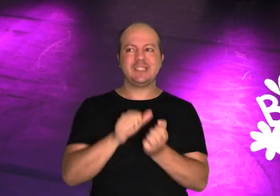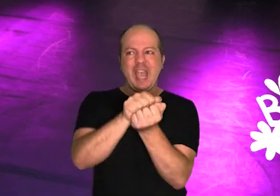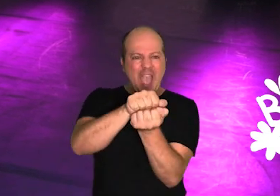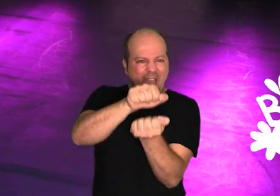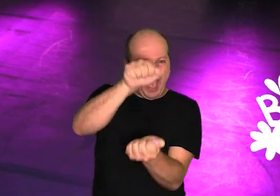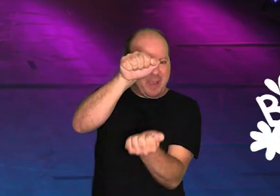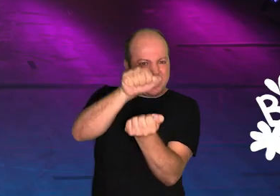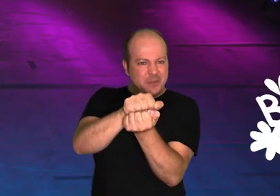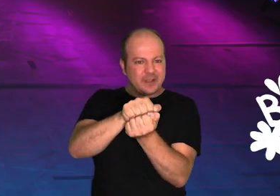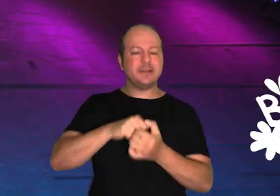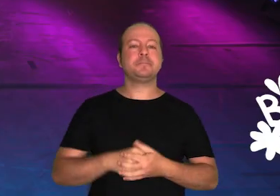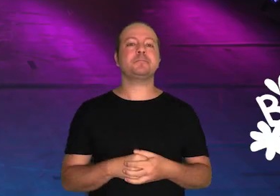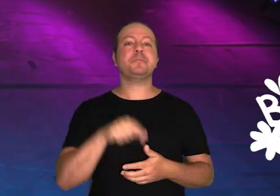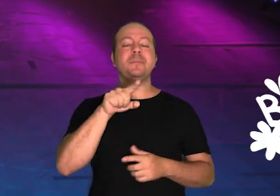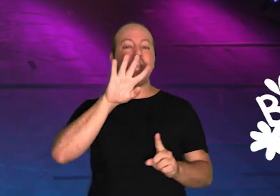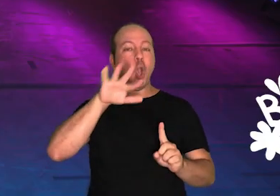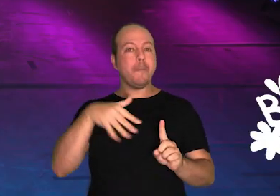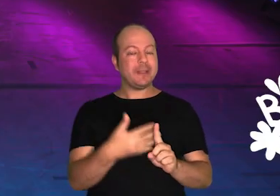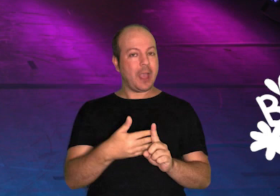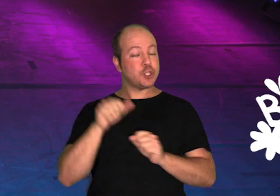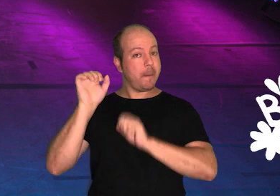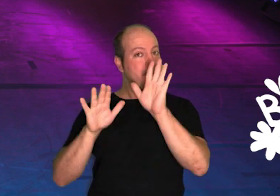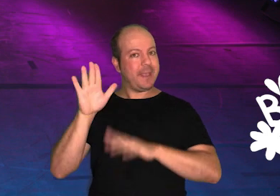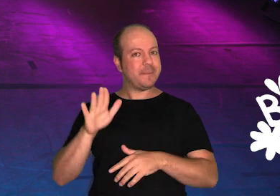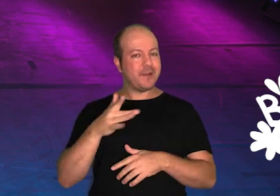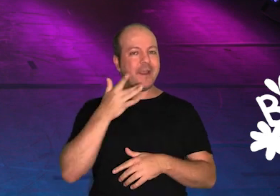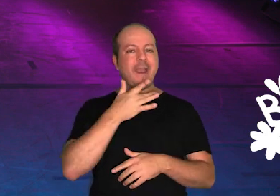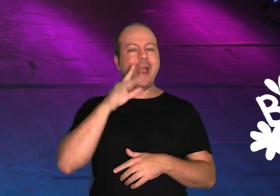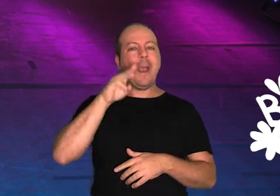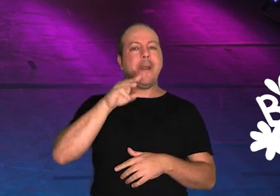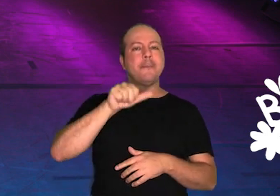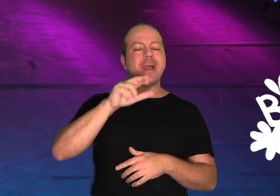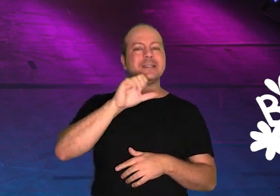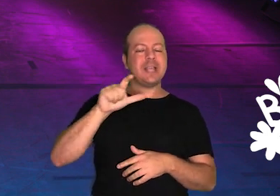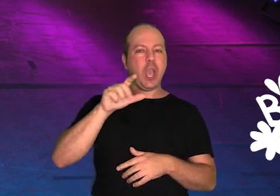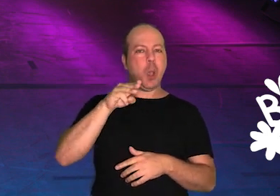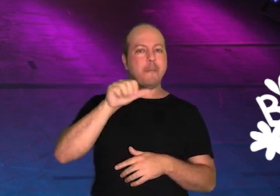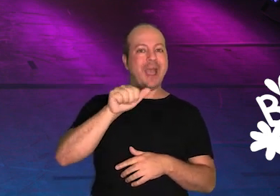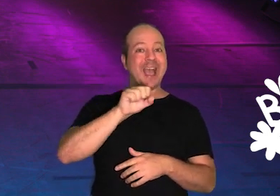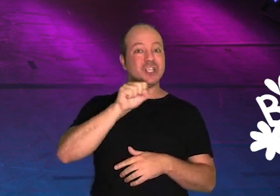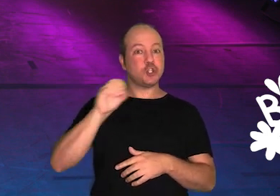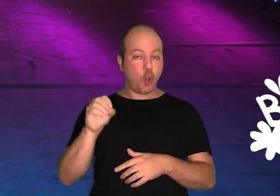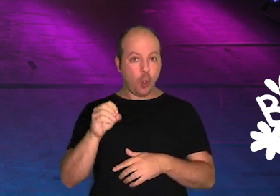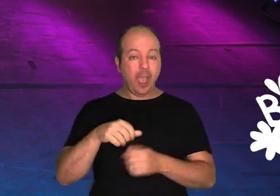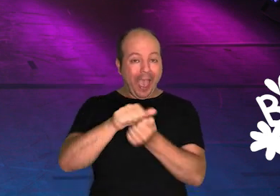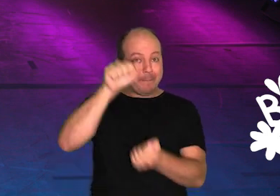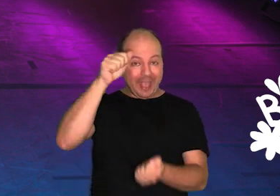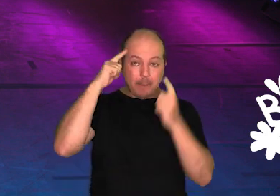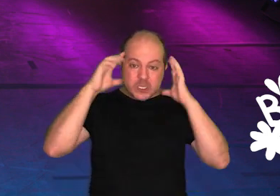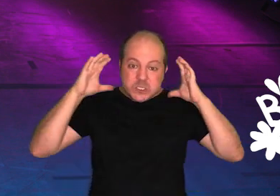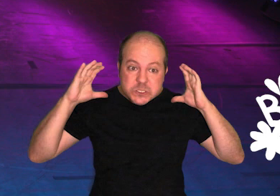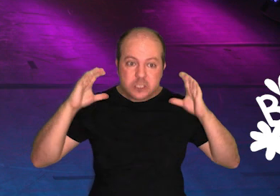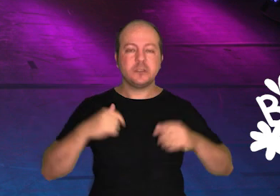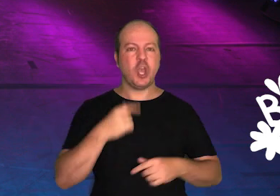leão. Isso aqui é uma homenagem a um mímico muito famoso chamado Marcel Marceau. Ele abria a boca do leão e botava a cabeça dentro, ó.